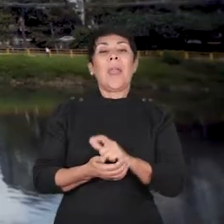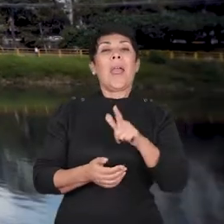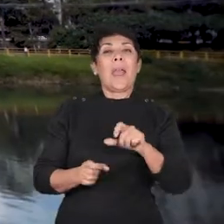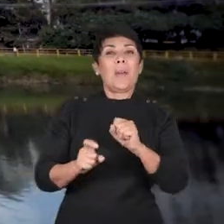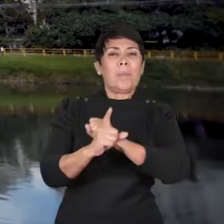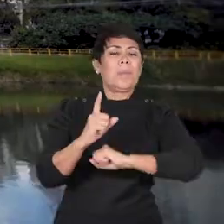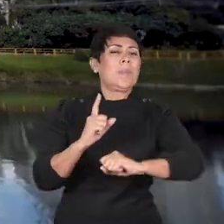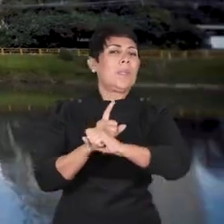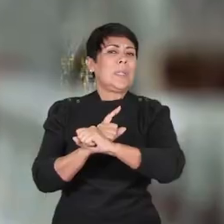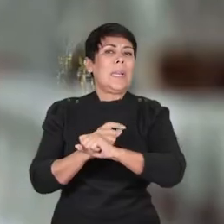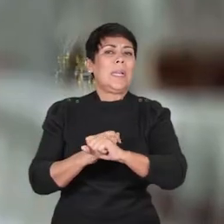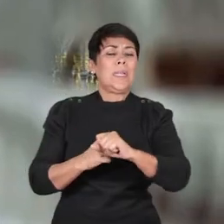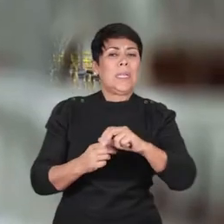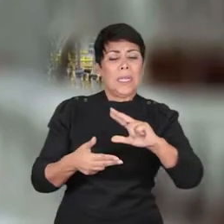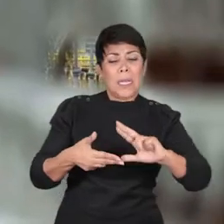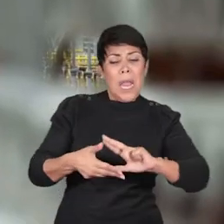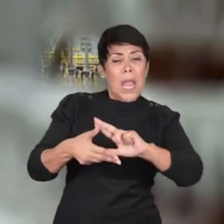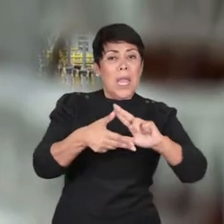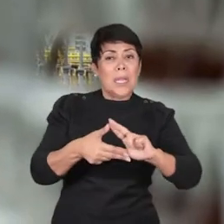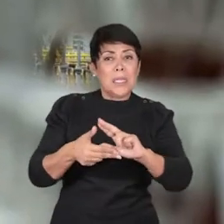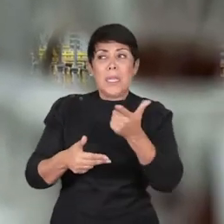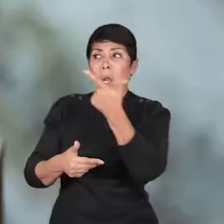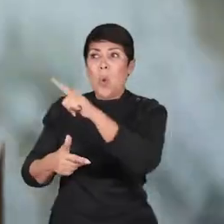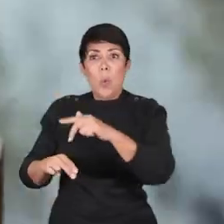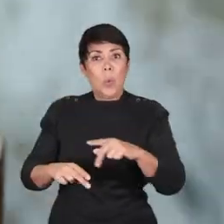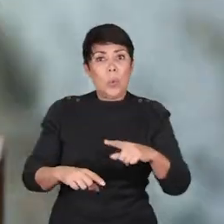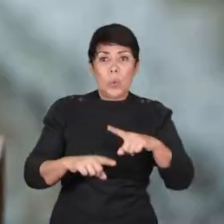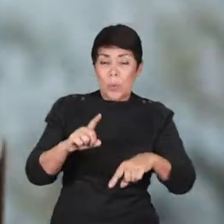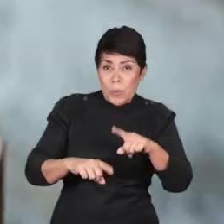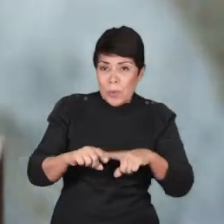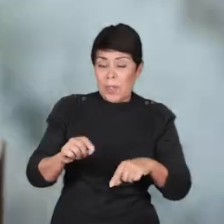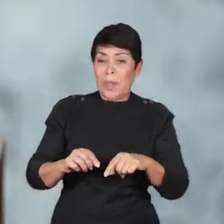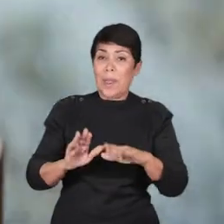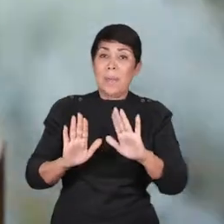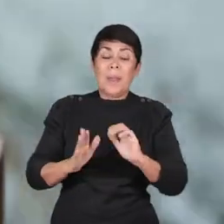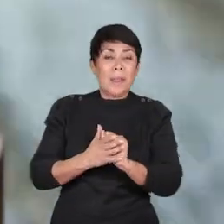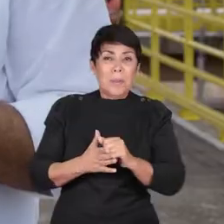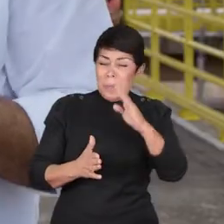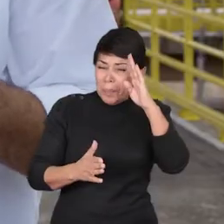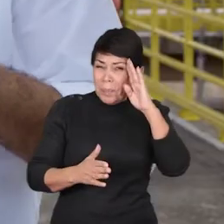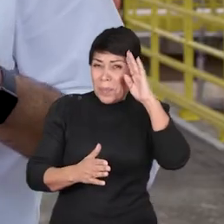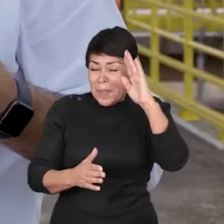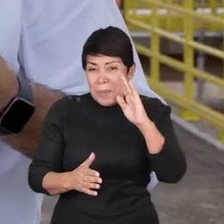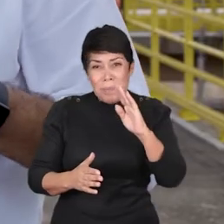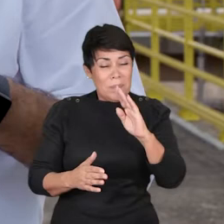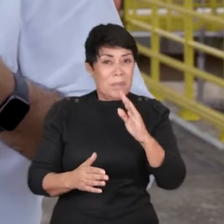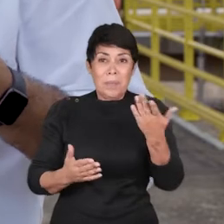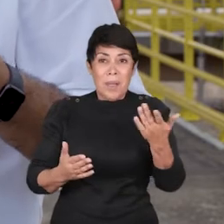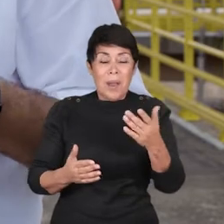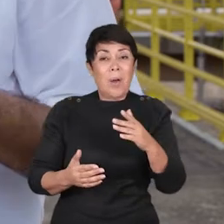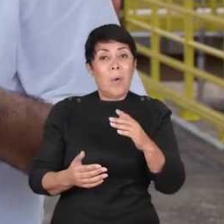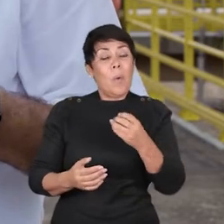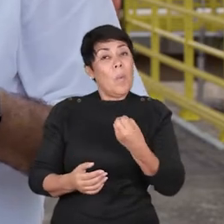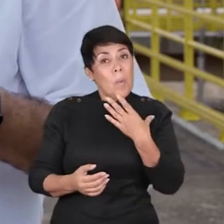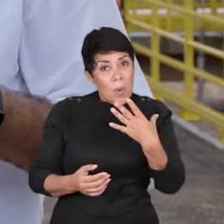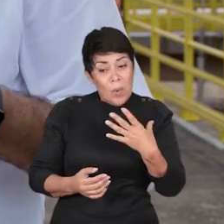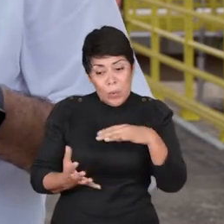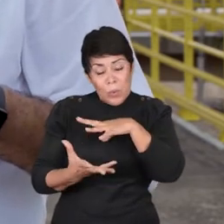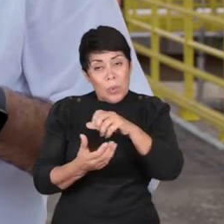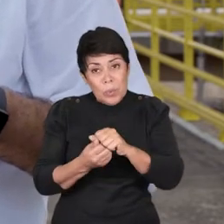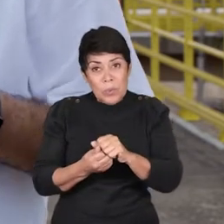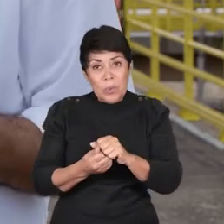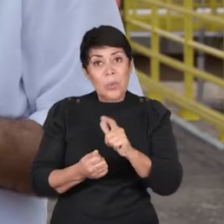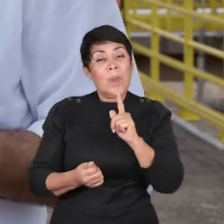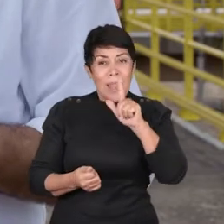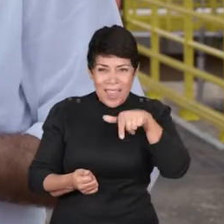Nós somos uma sociedade que recicla muitos outros materiais e um dos maiores bens para a humanidade, que é a água, a